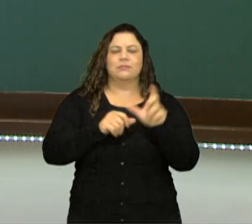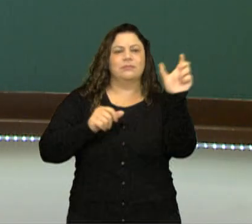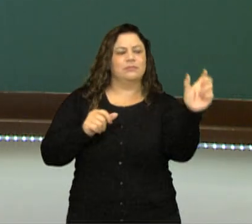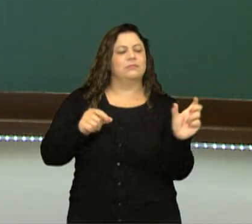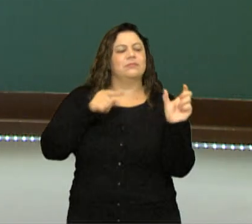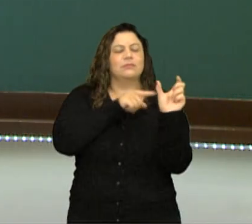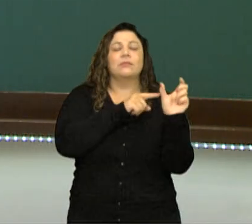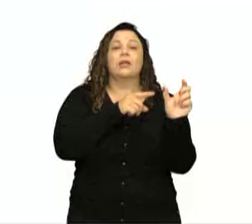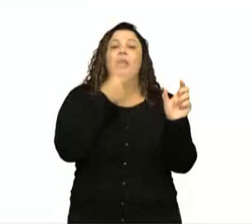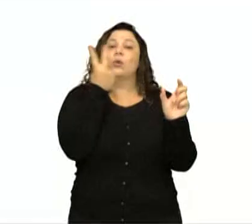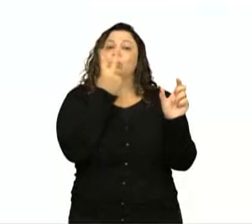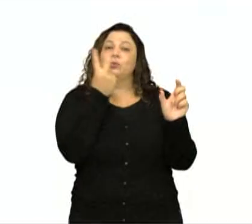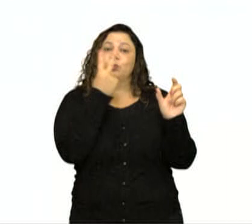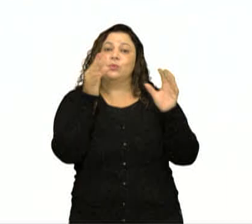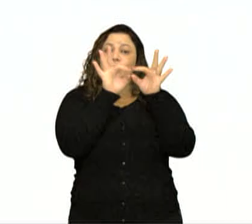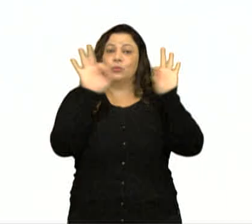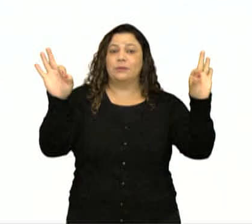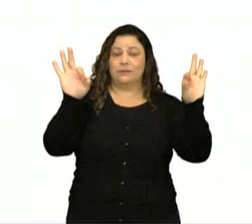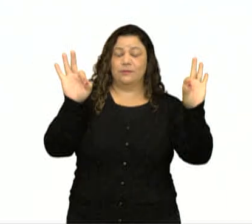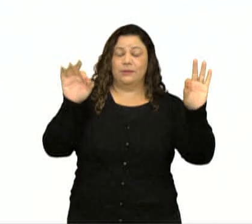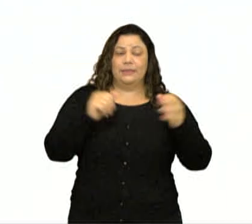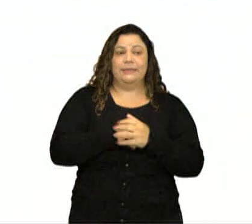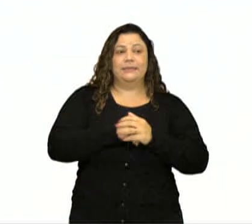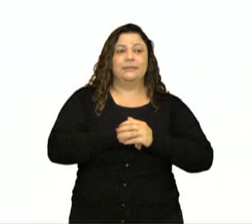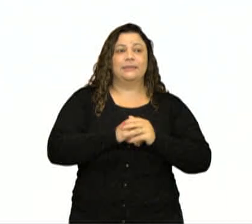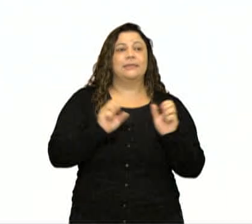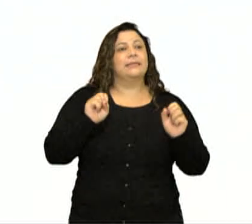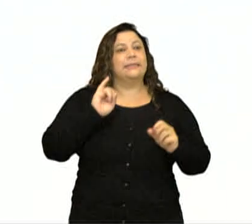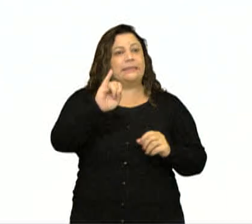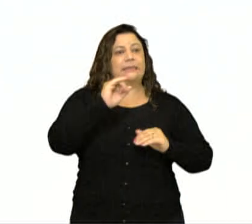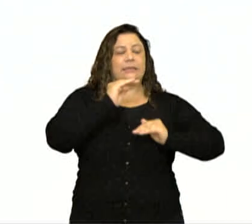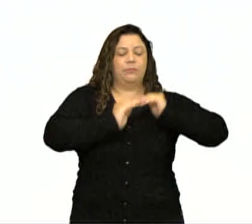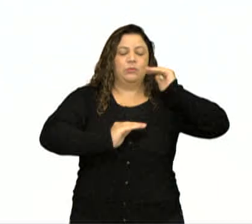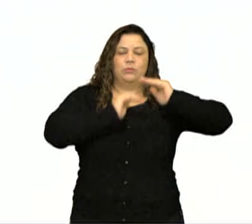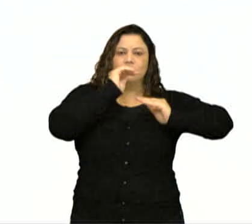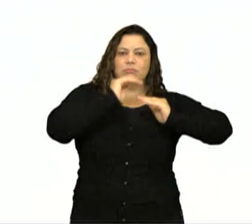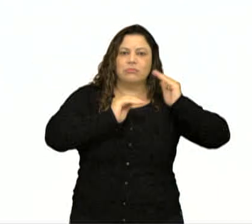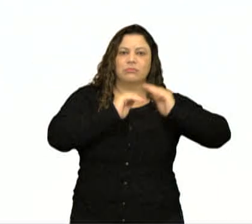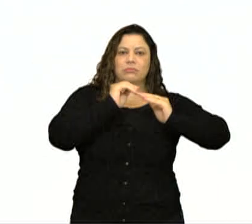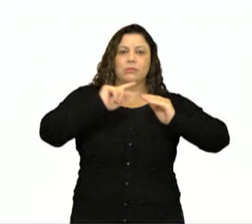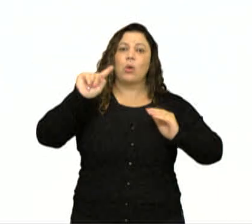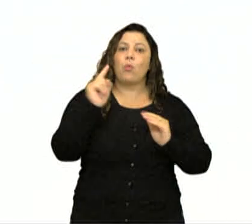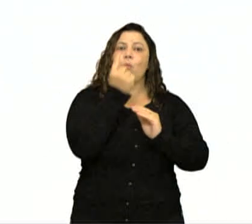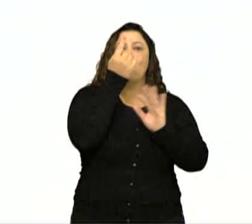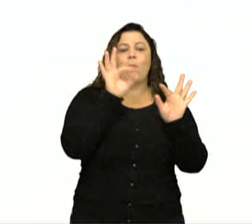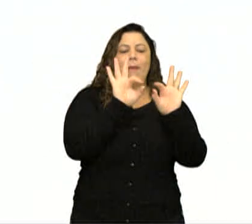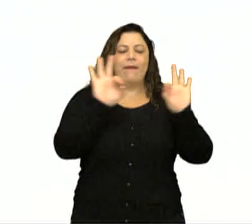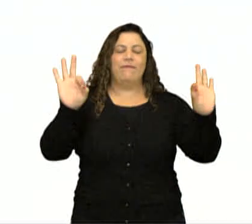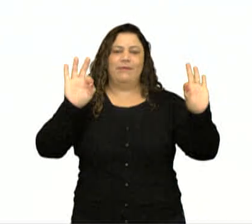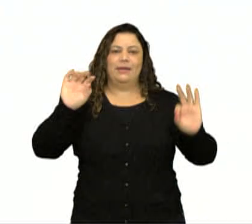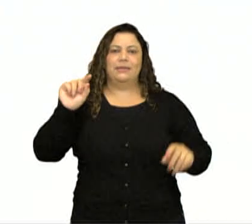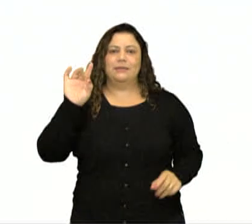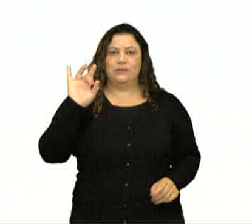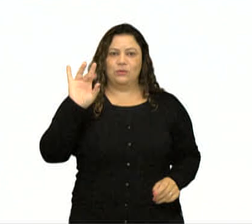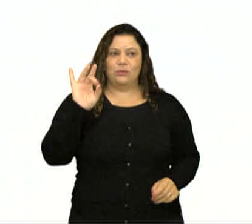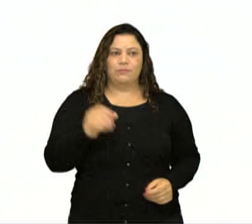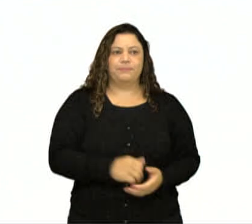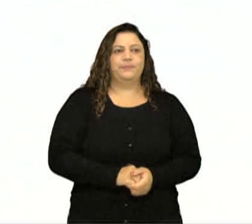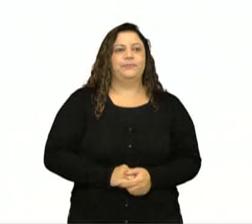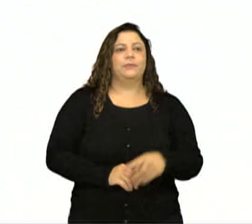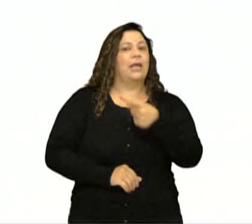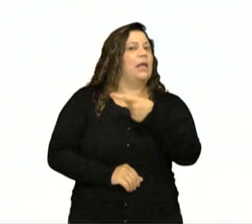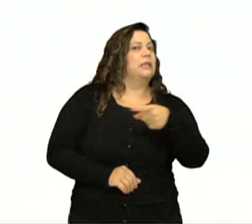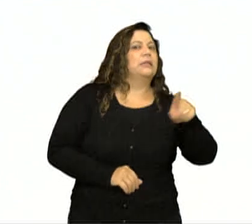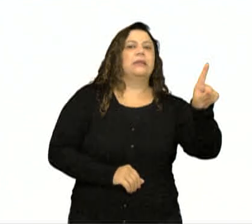duas frases. Se o reconstruirmos de modo a obter uma só frase, temos: não vamos